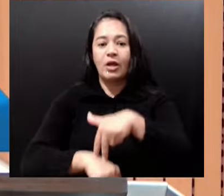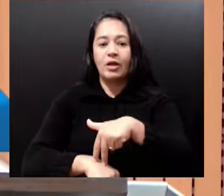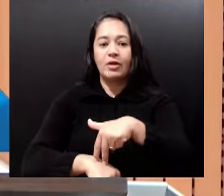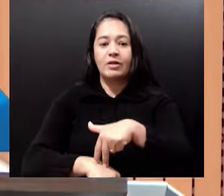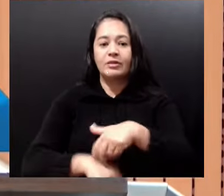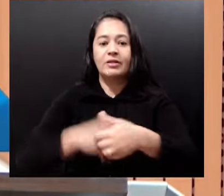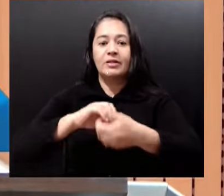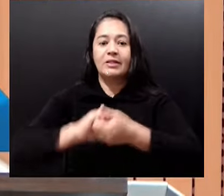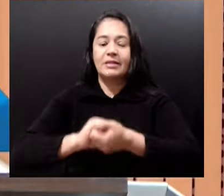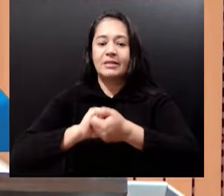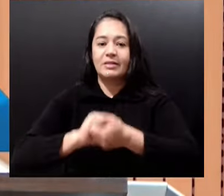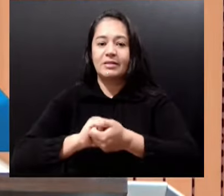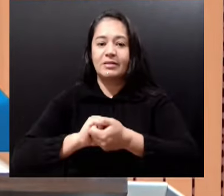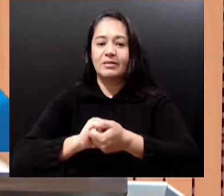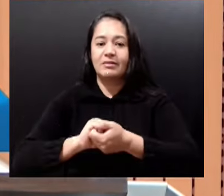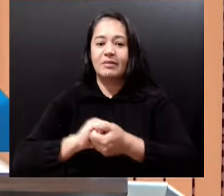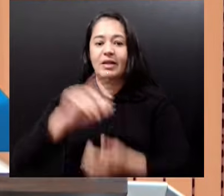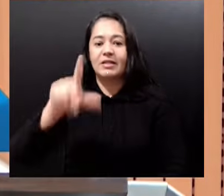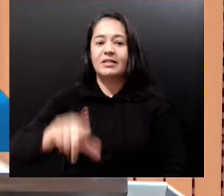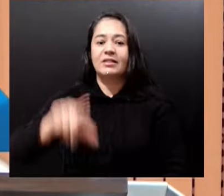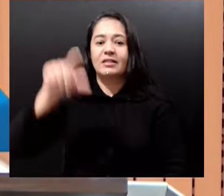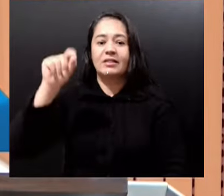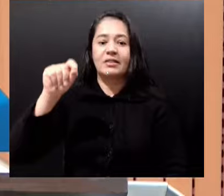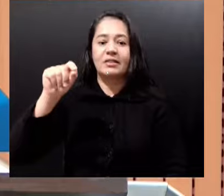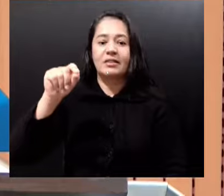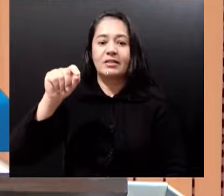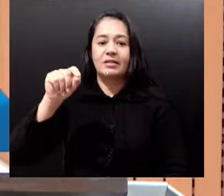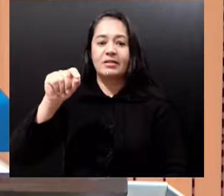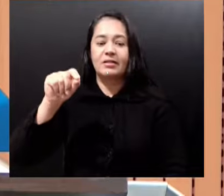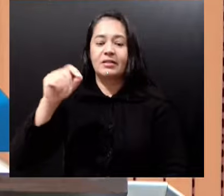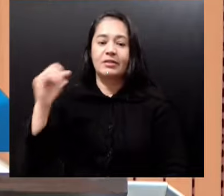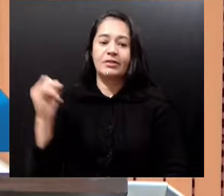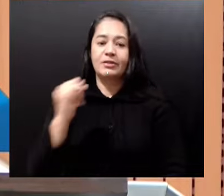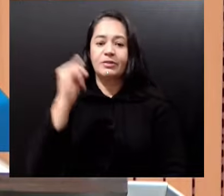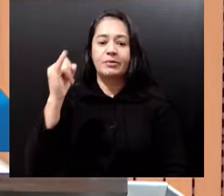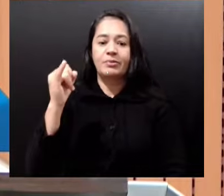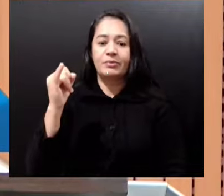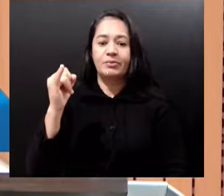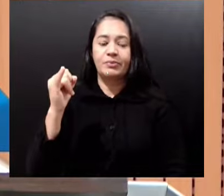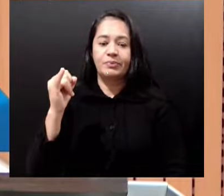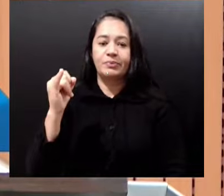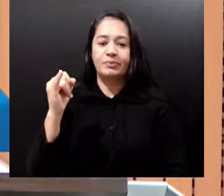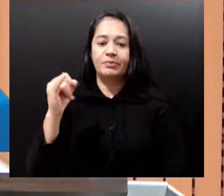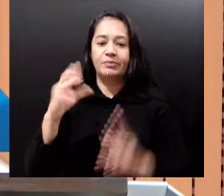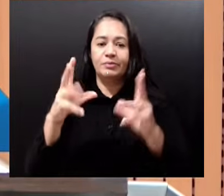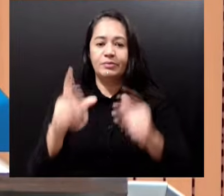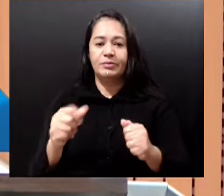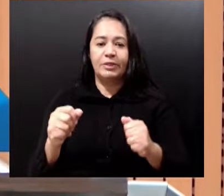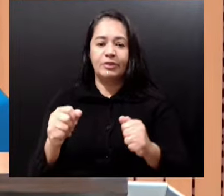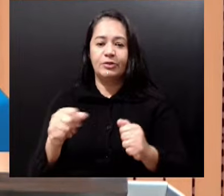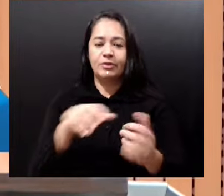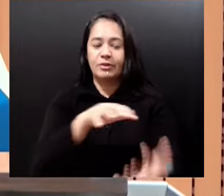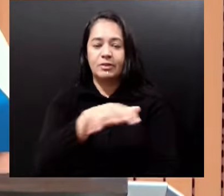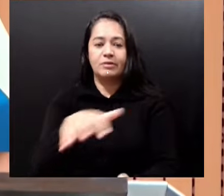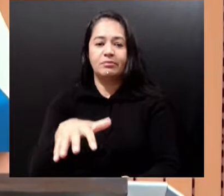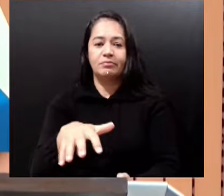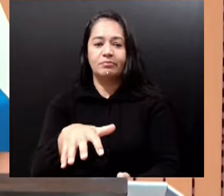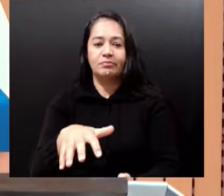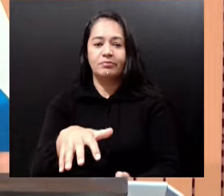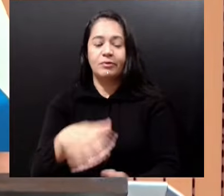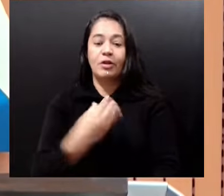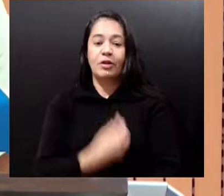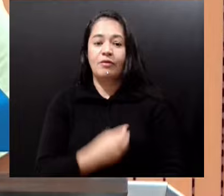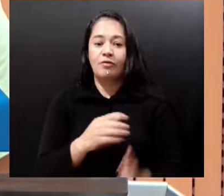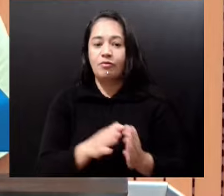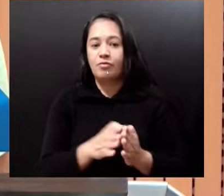essa decisão, que é uma decisão importantíssima para todo mundo que viveu o período do governo